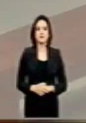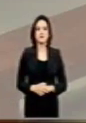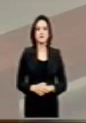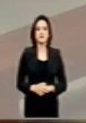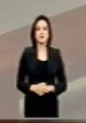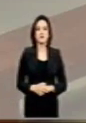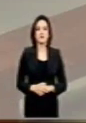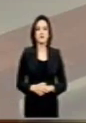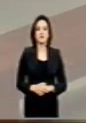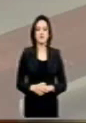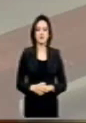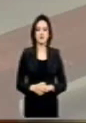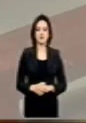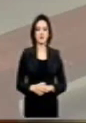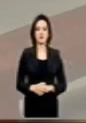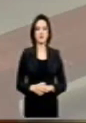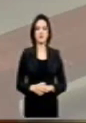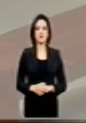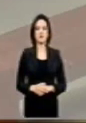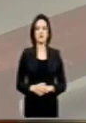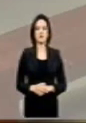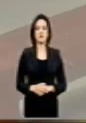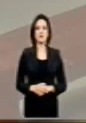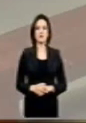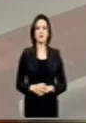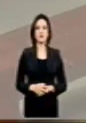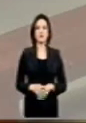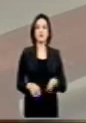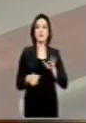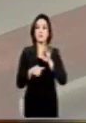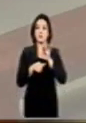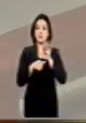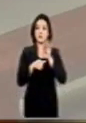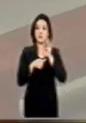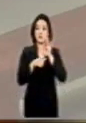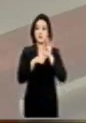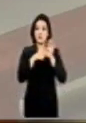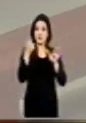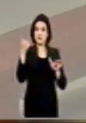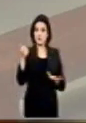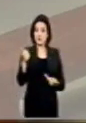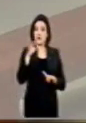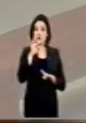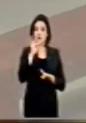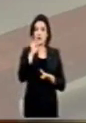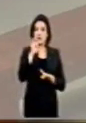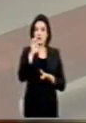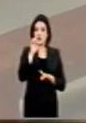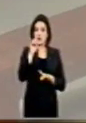Primeiramente, sobre o espectro da teoria do crime, teoria do delito, primeira esfera sobre o viés